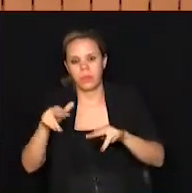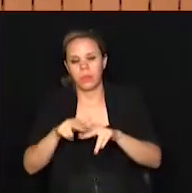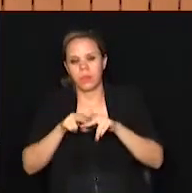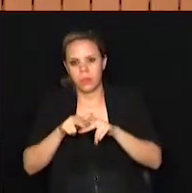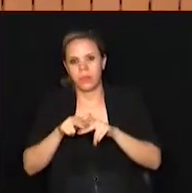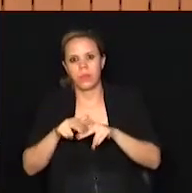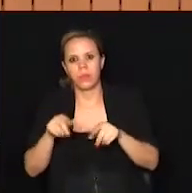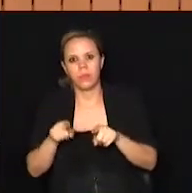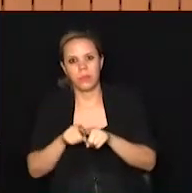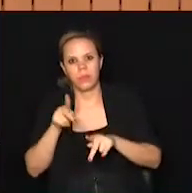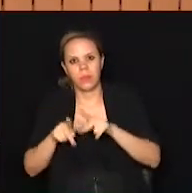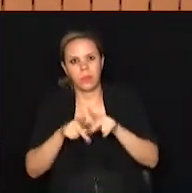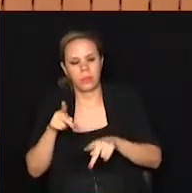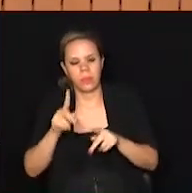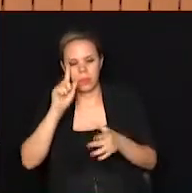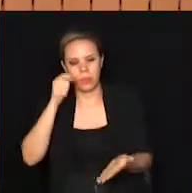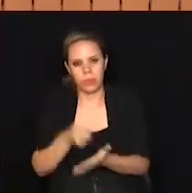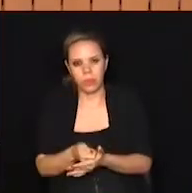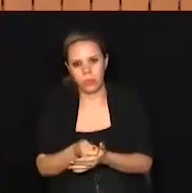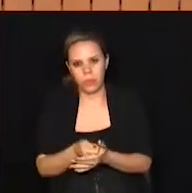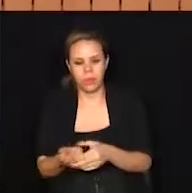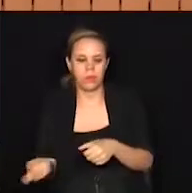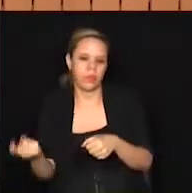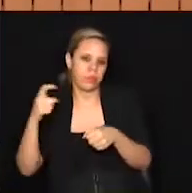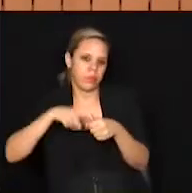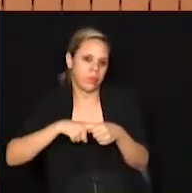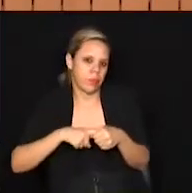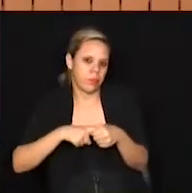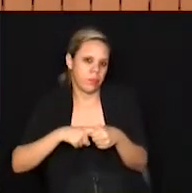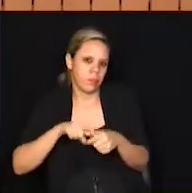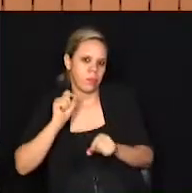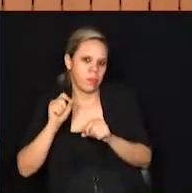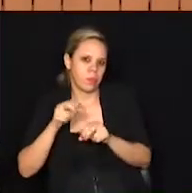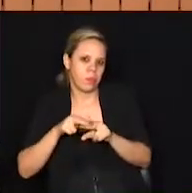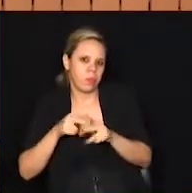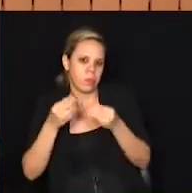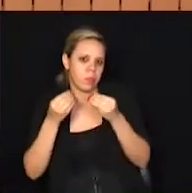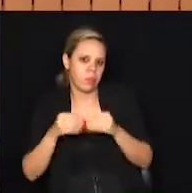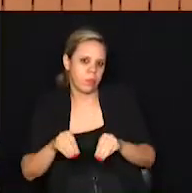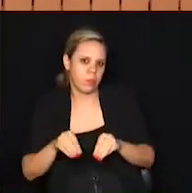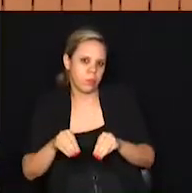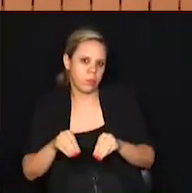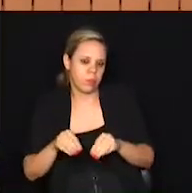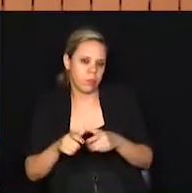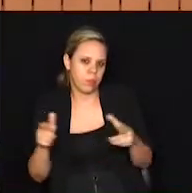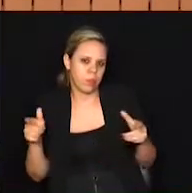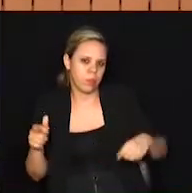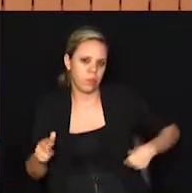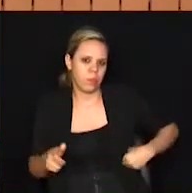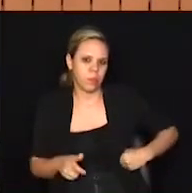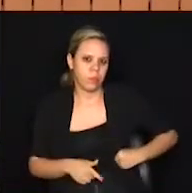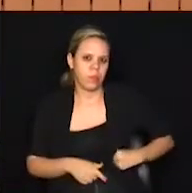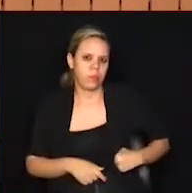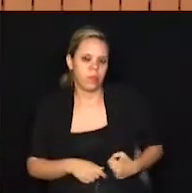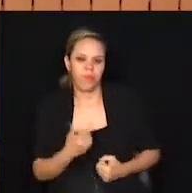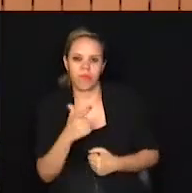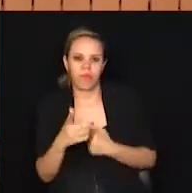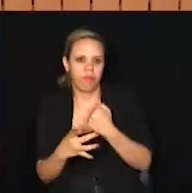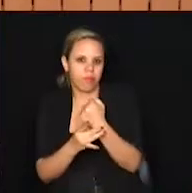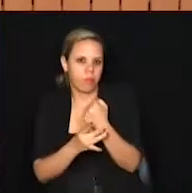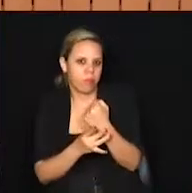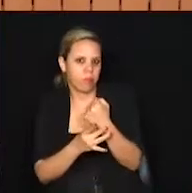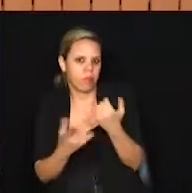E assim, a gente tem rido nas últimas semanas, a gente tem rido, feito várias reuniões